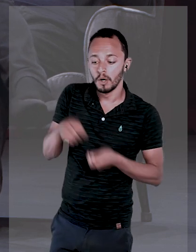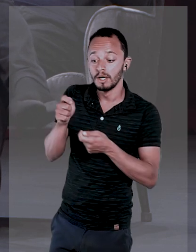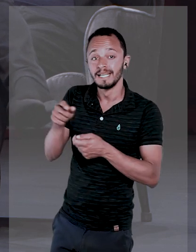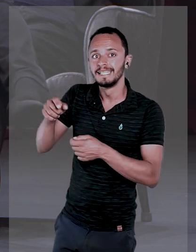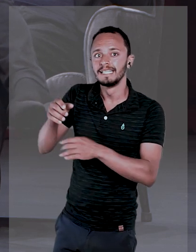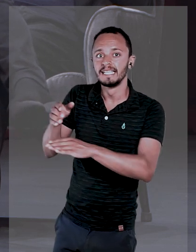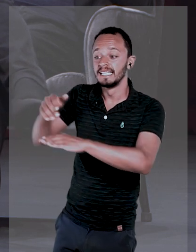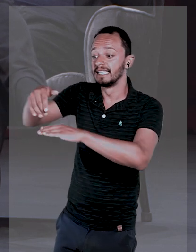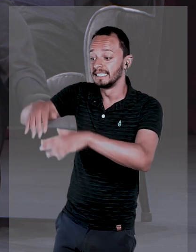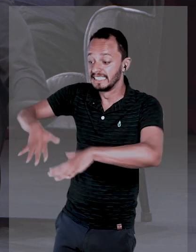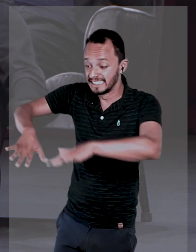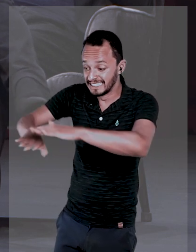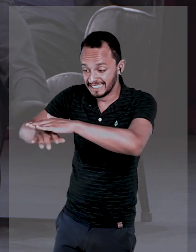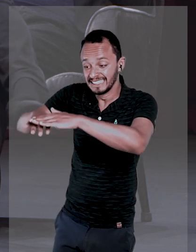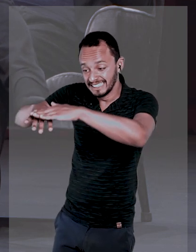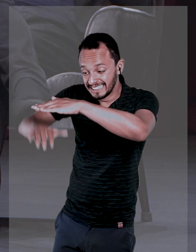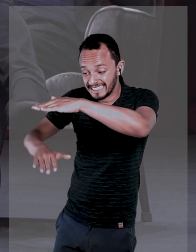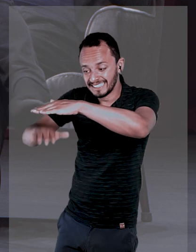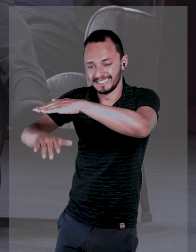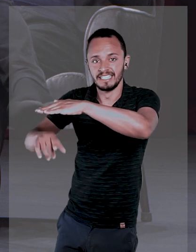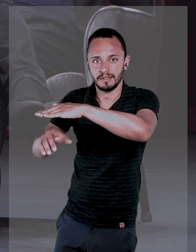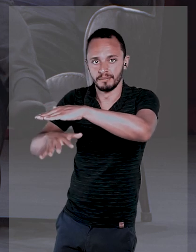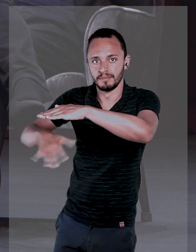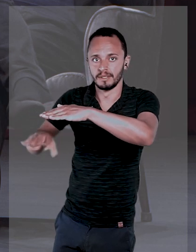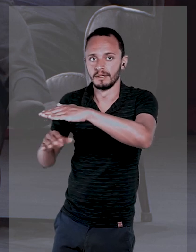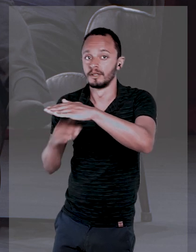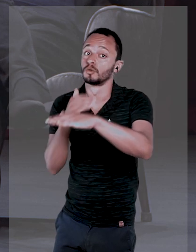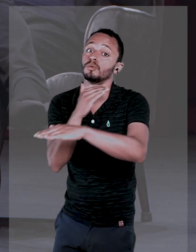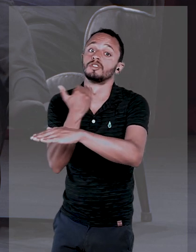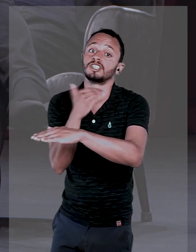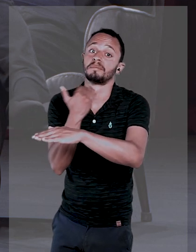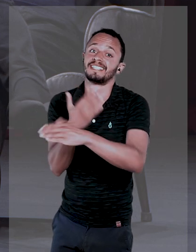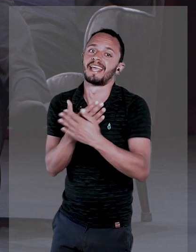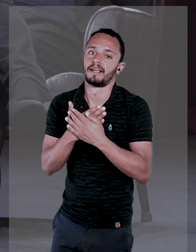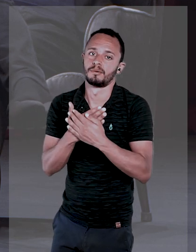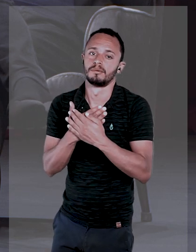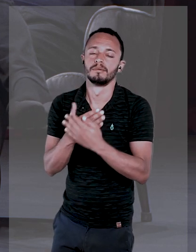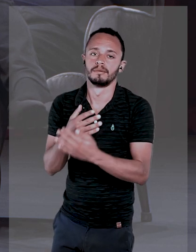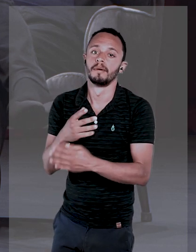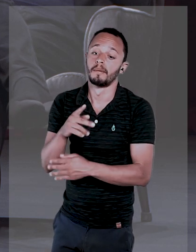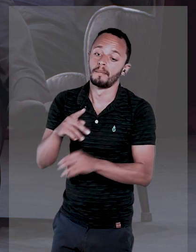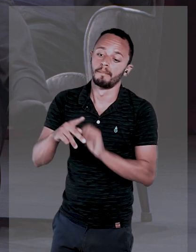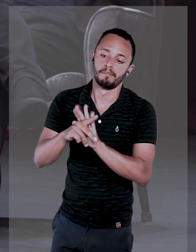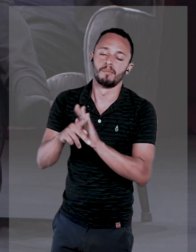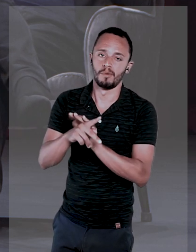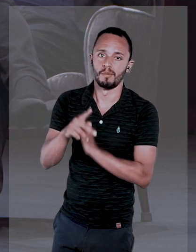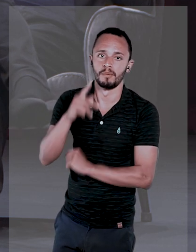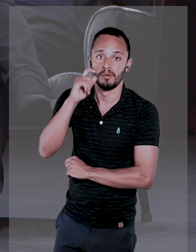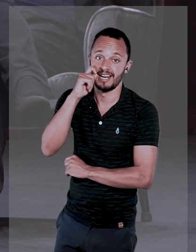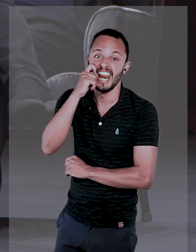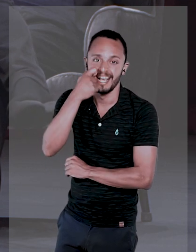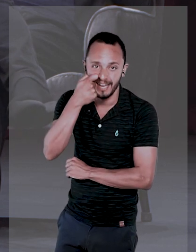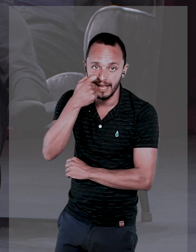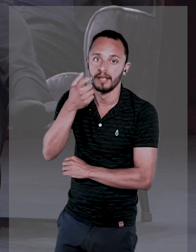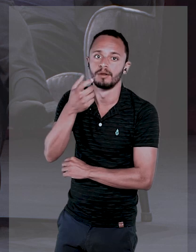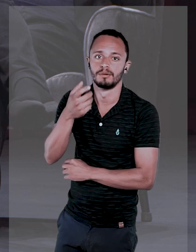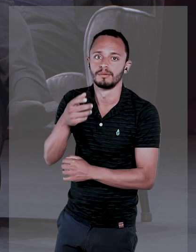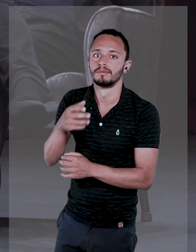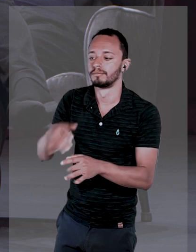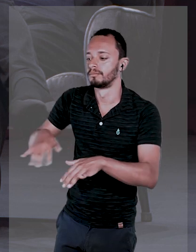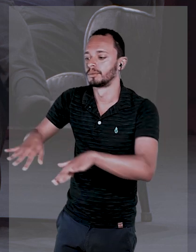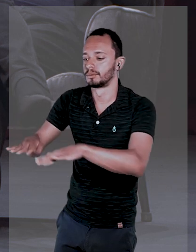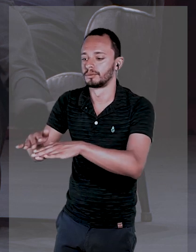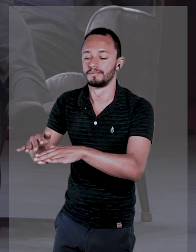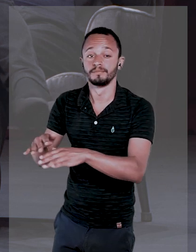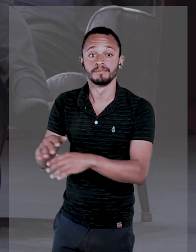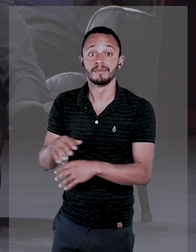compreendo que para Lagos, que concretamente é uma cidade muito bonita, e para quem vive em Lagos hoje, compreendo que possa